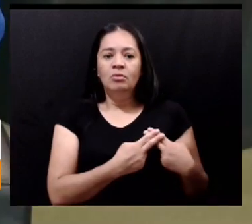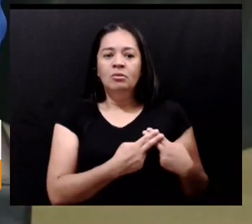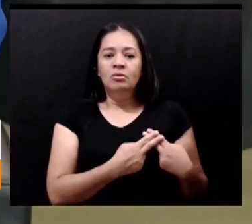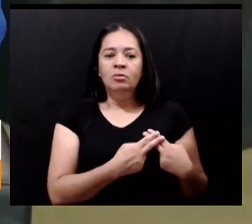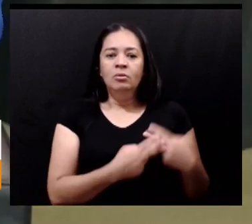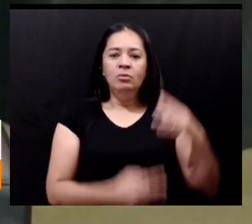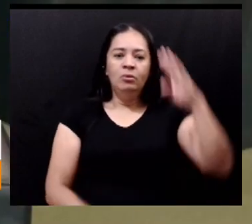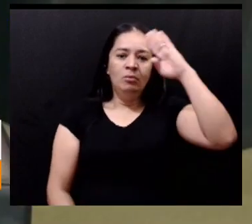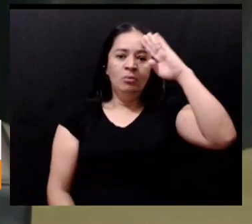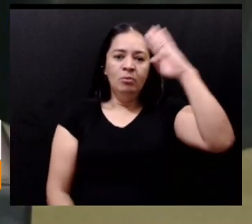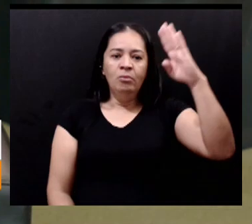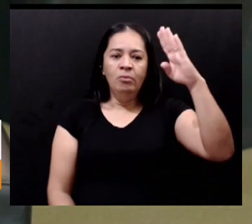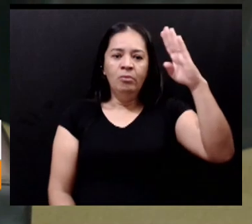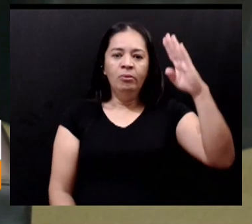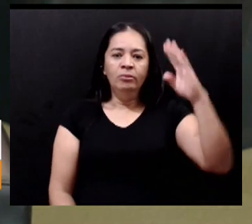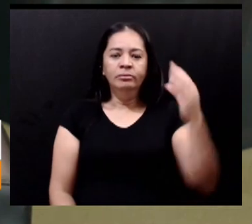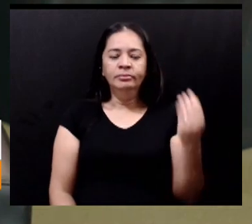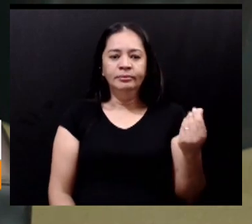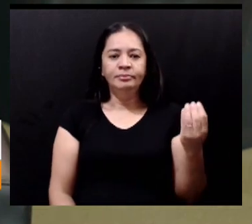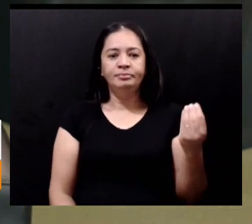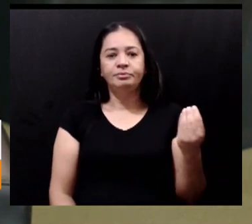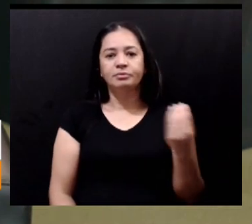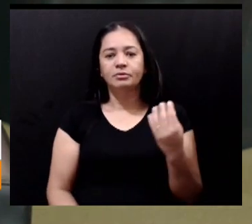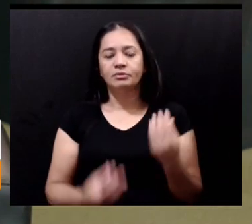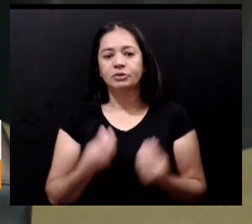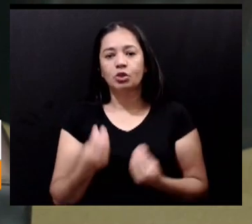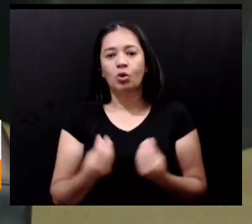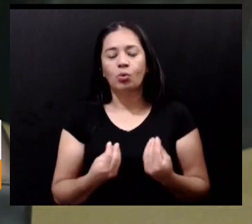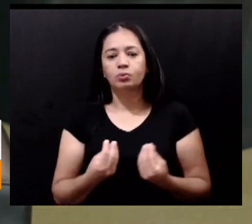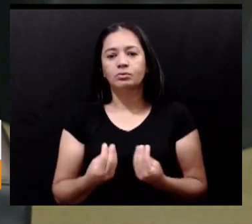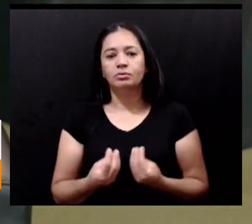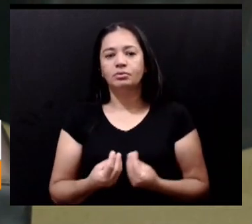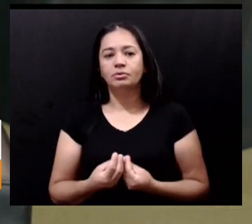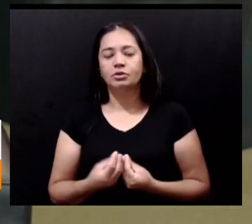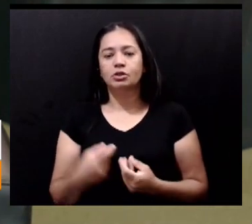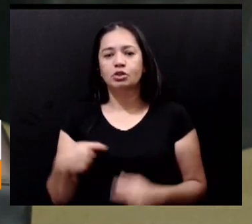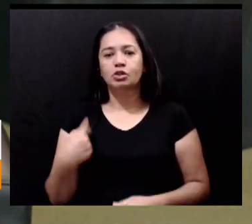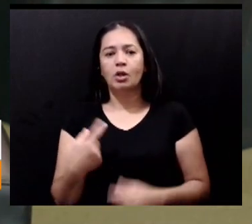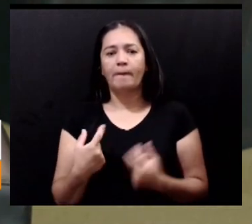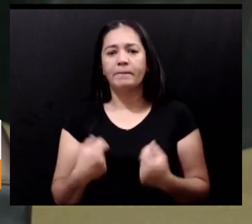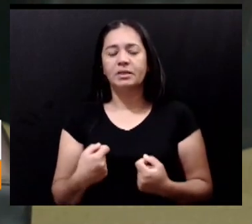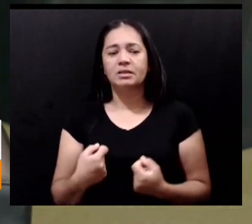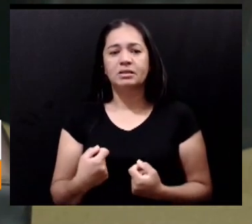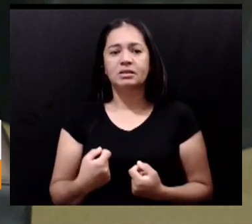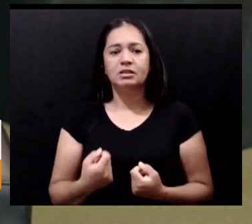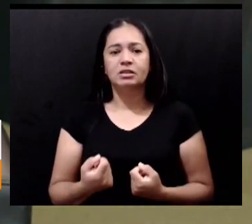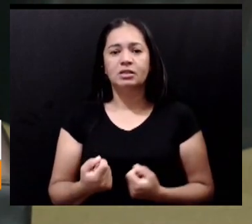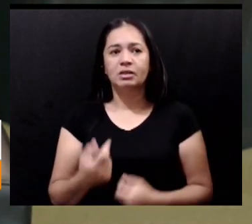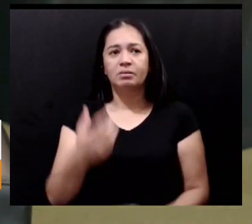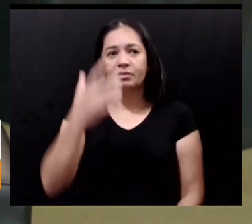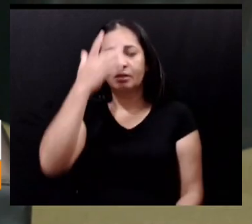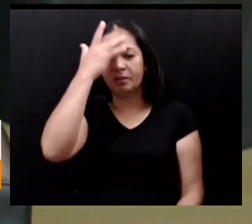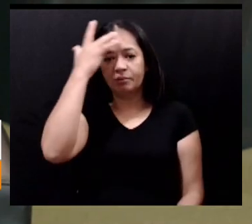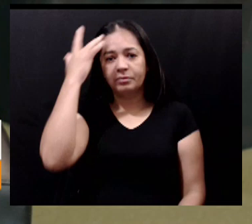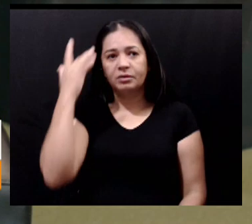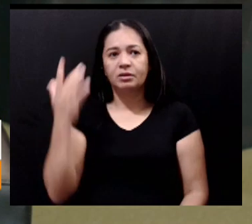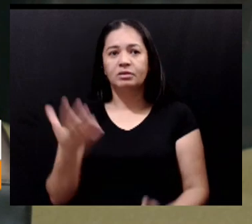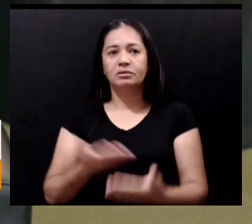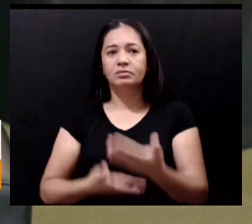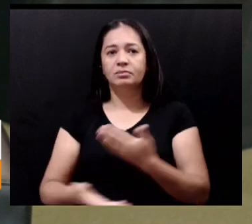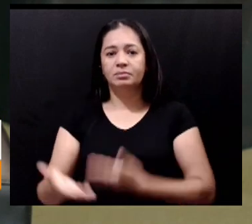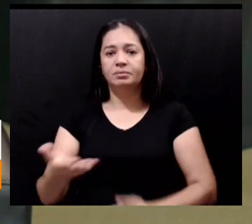essa questão de como nós devemos lidar com a pessoa que está no seu momento de luto.